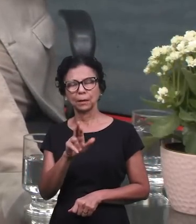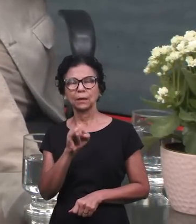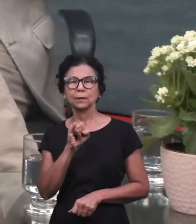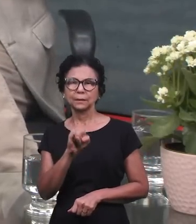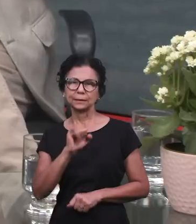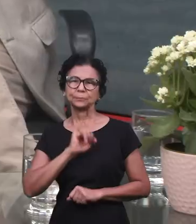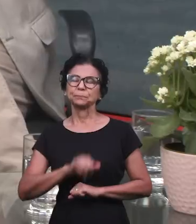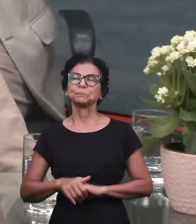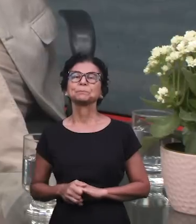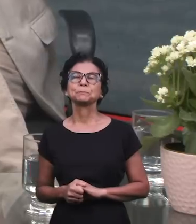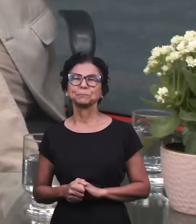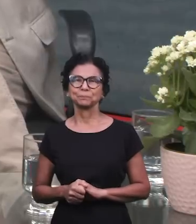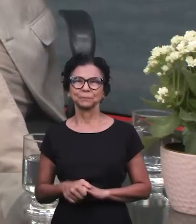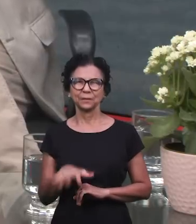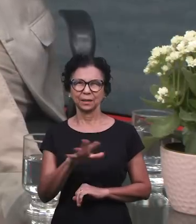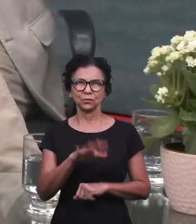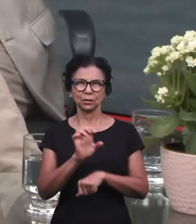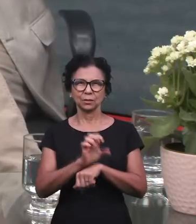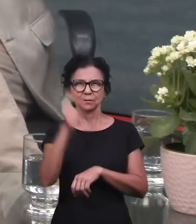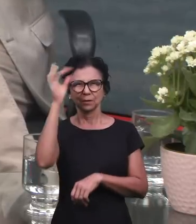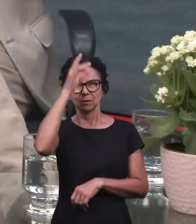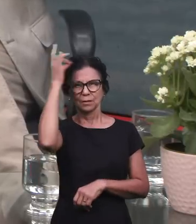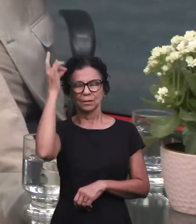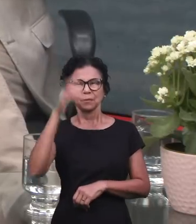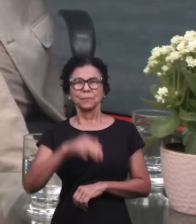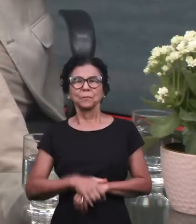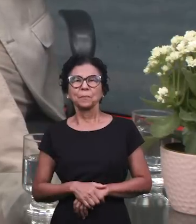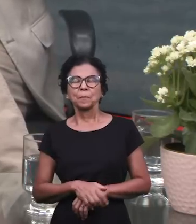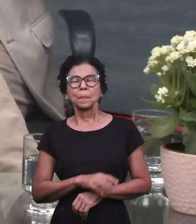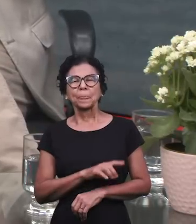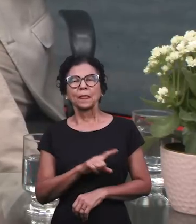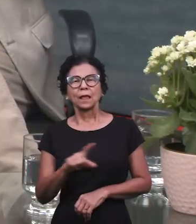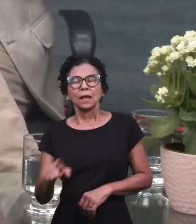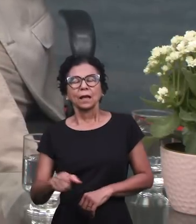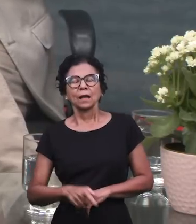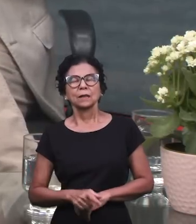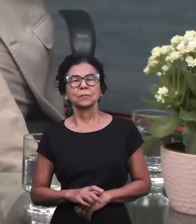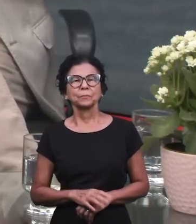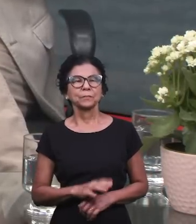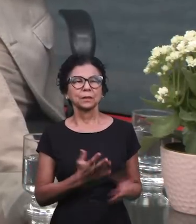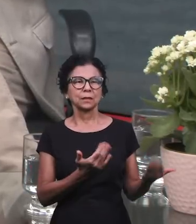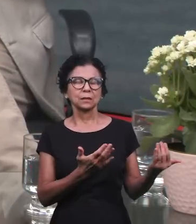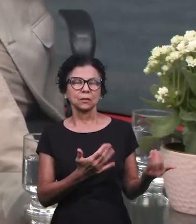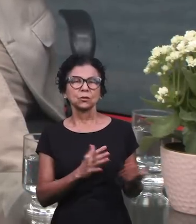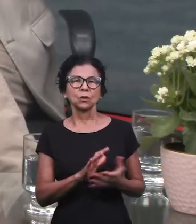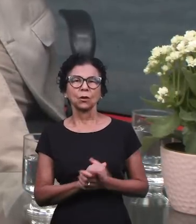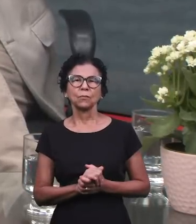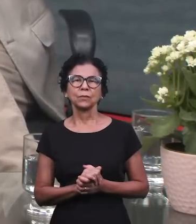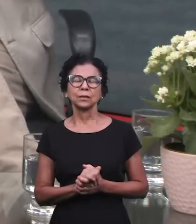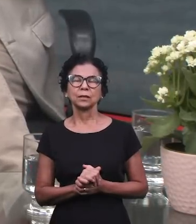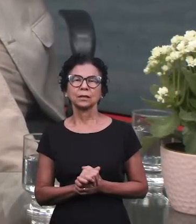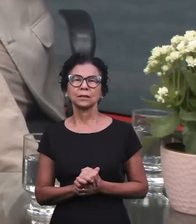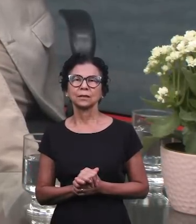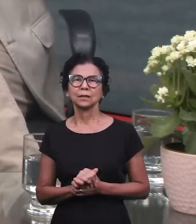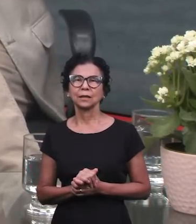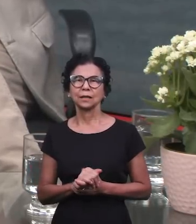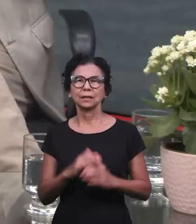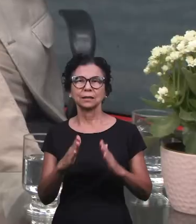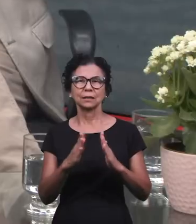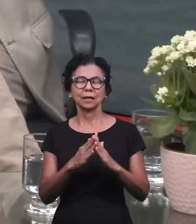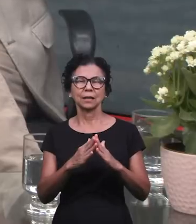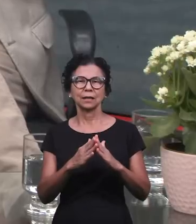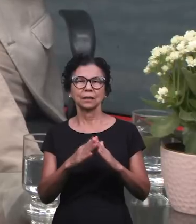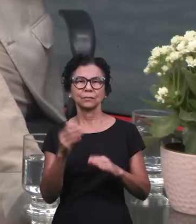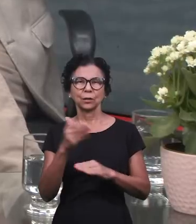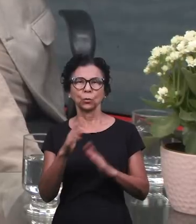um irmão que é ovelha do pastor João da Mata, lá de Guarapari, querido pastor João da Mata. É o Christian